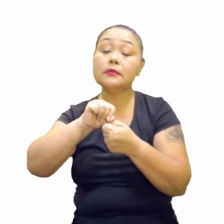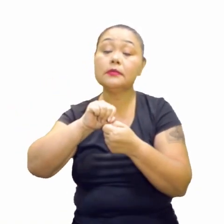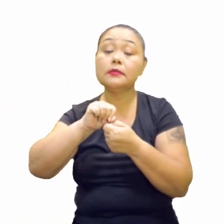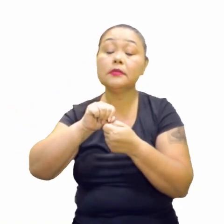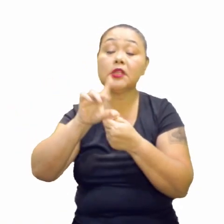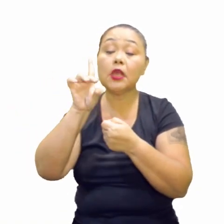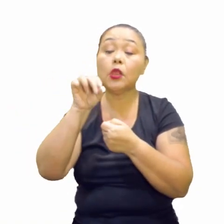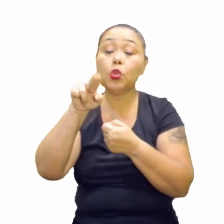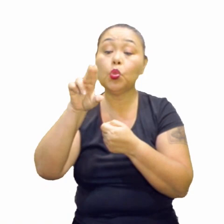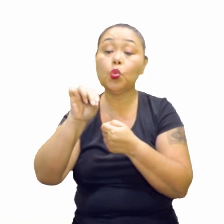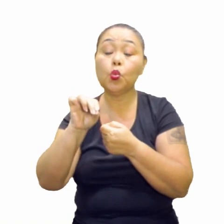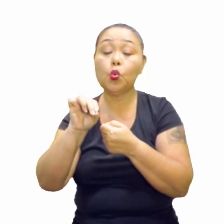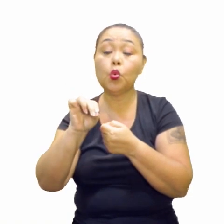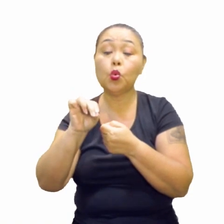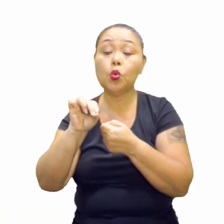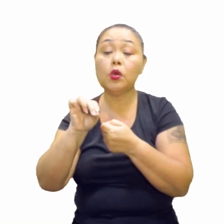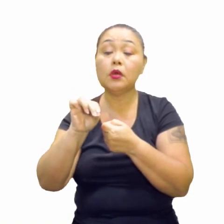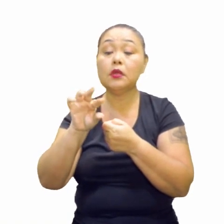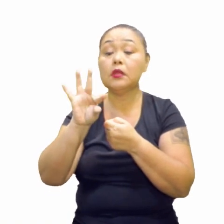da Tesla,